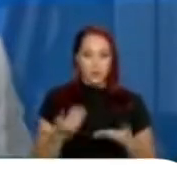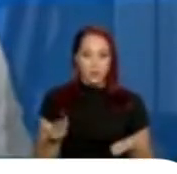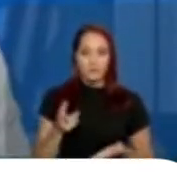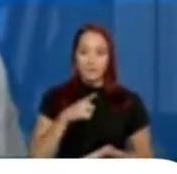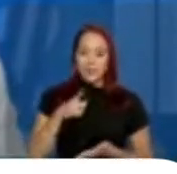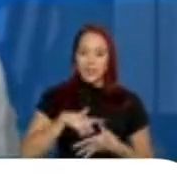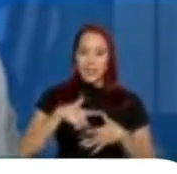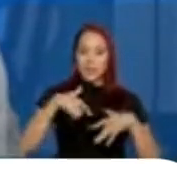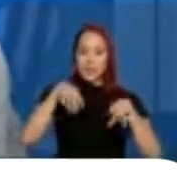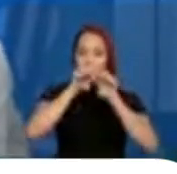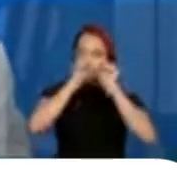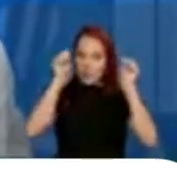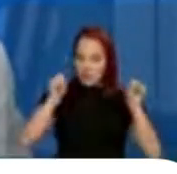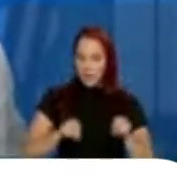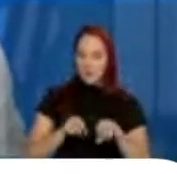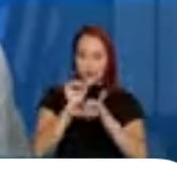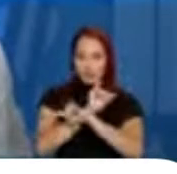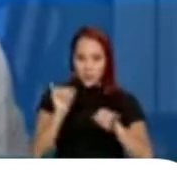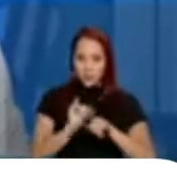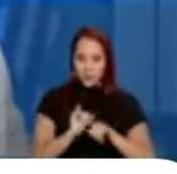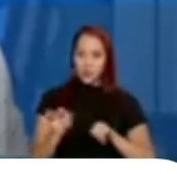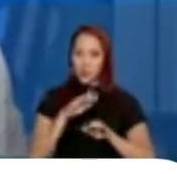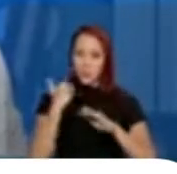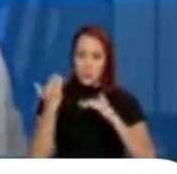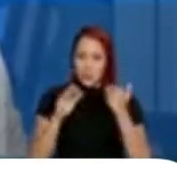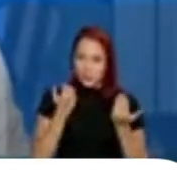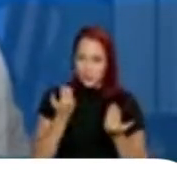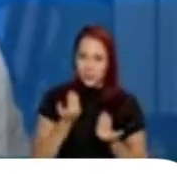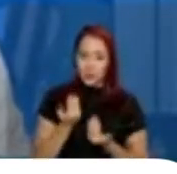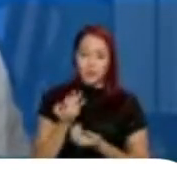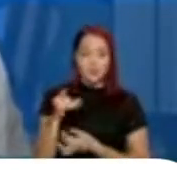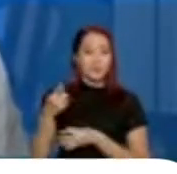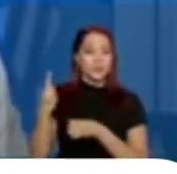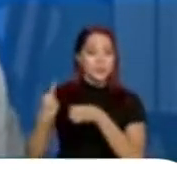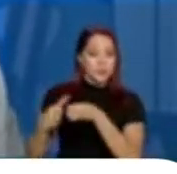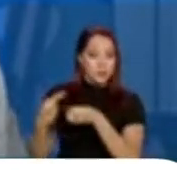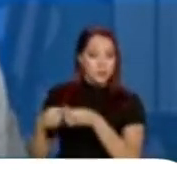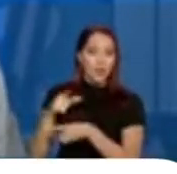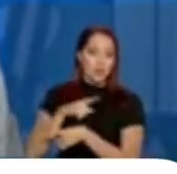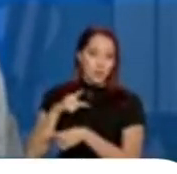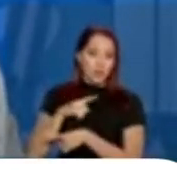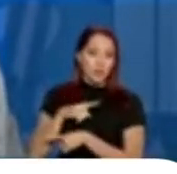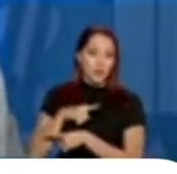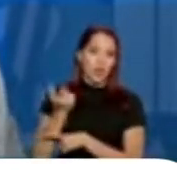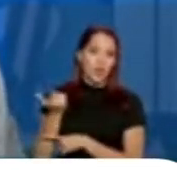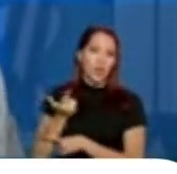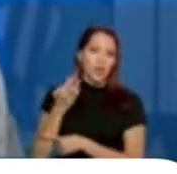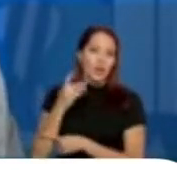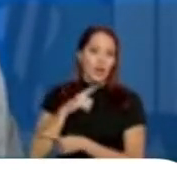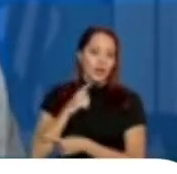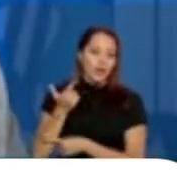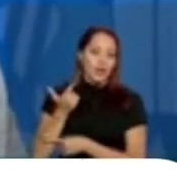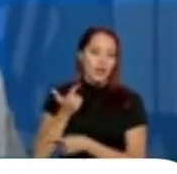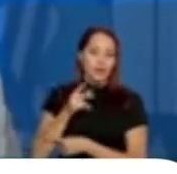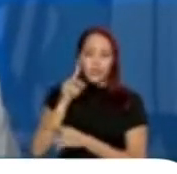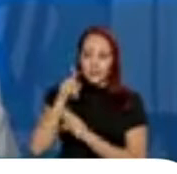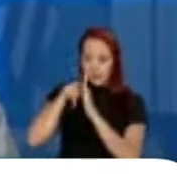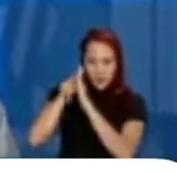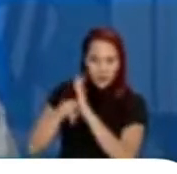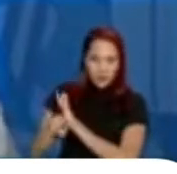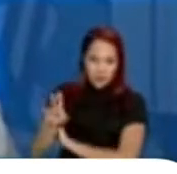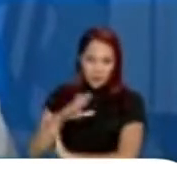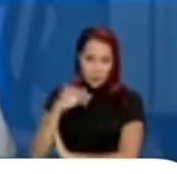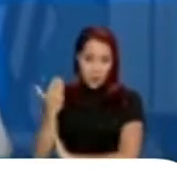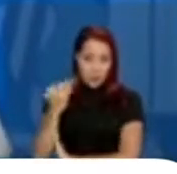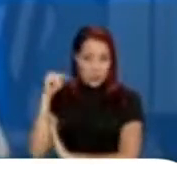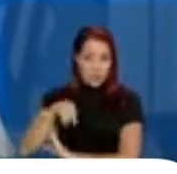de informação de mortalidade e em cidades que nós temos o serviço de verificação de óbito, esse